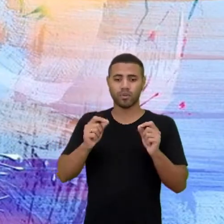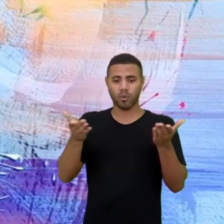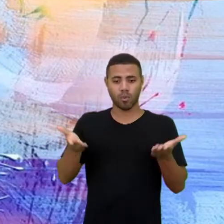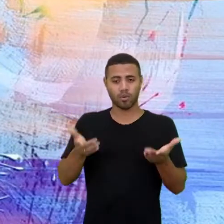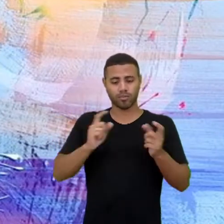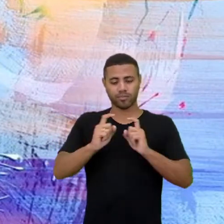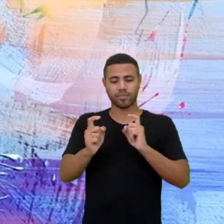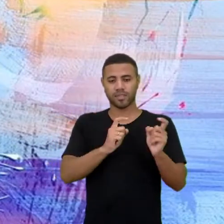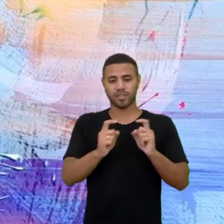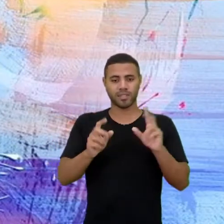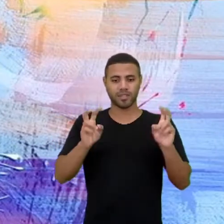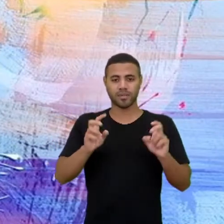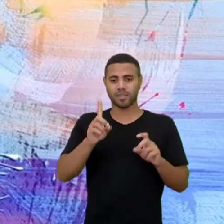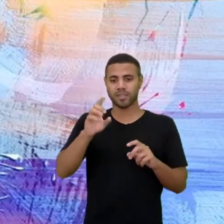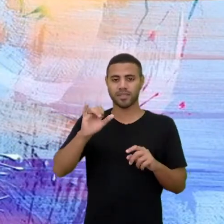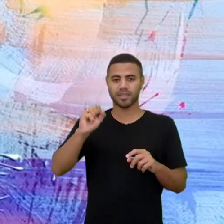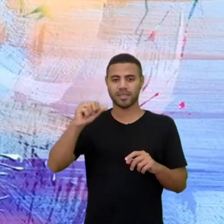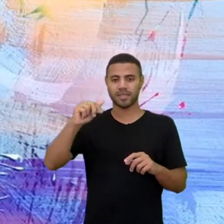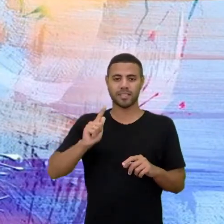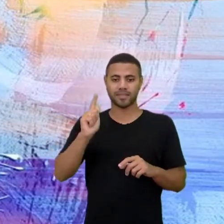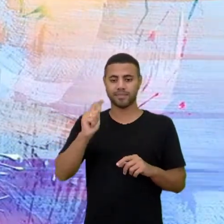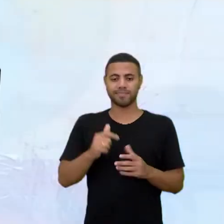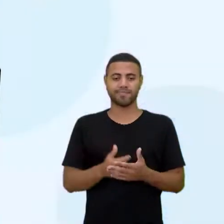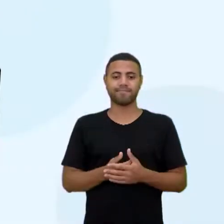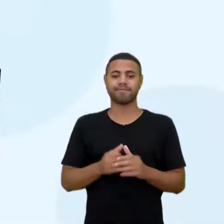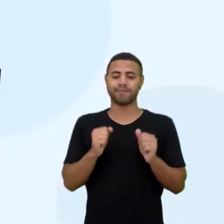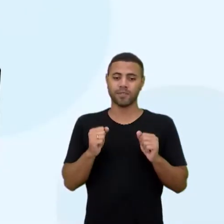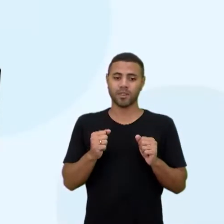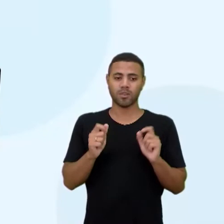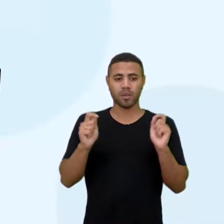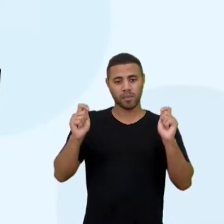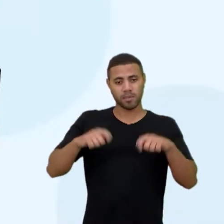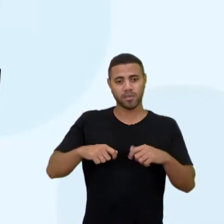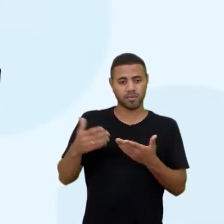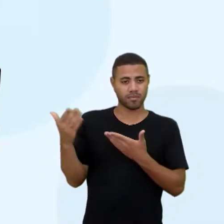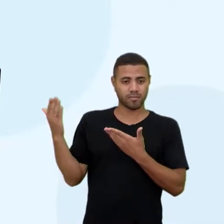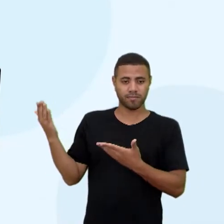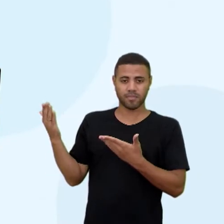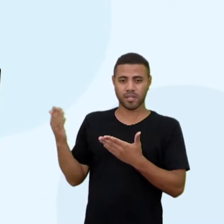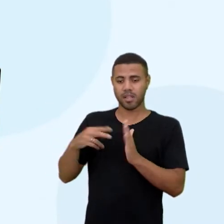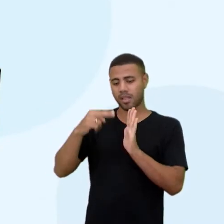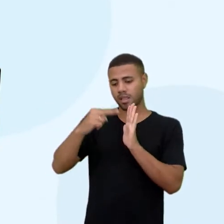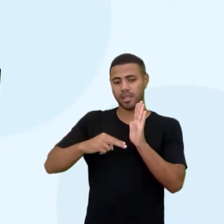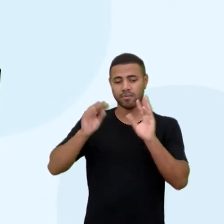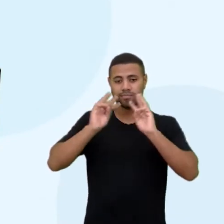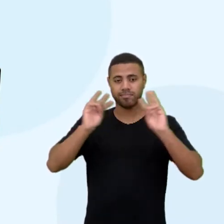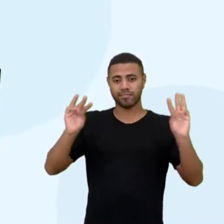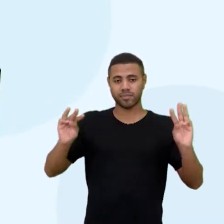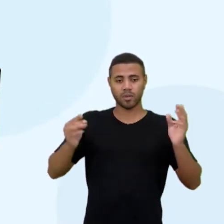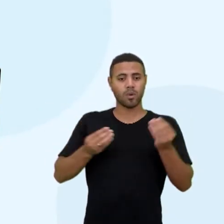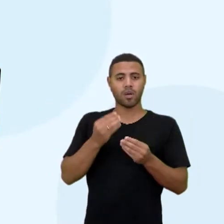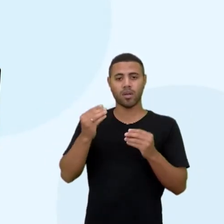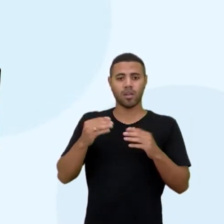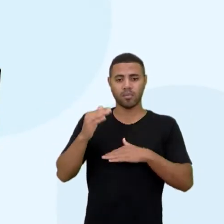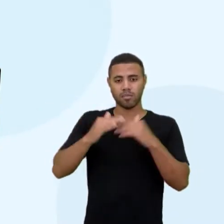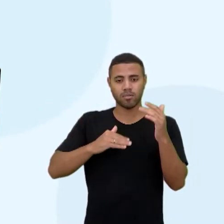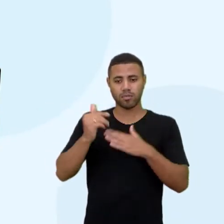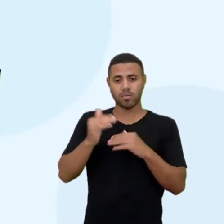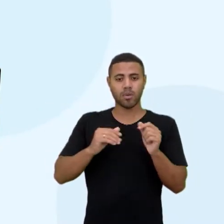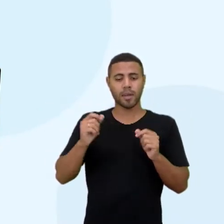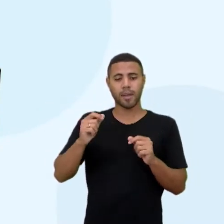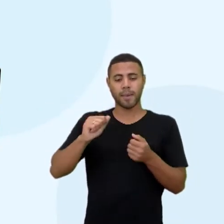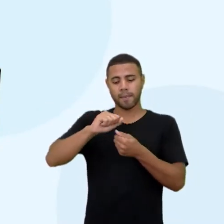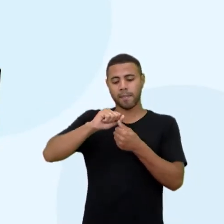conversa aqui sobre design. E as possibilidades de leitura que nós temos na rede. Vamos temos a construção de um mapa mental, né,